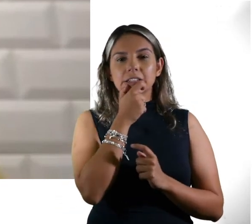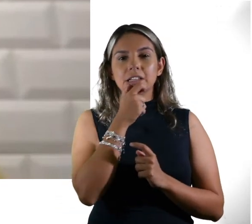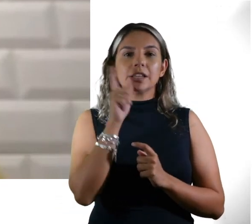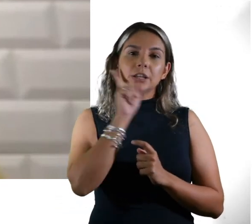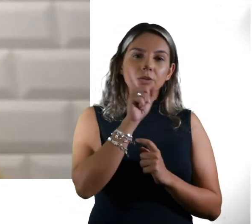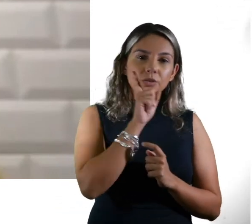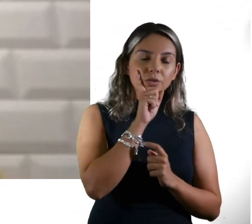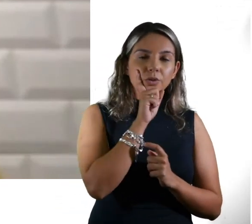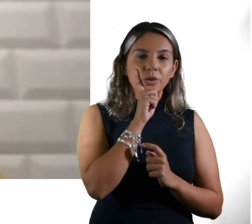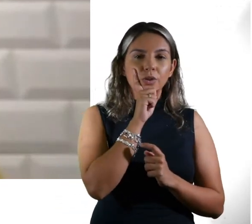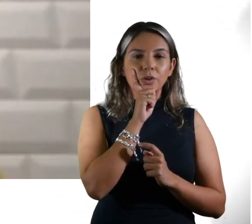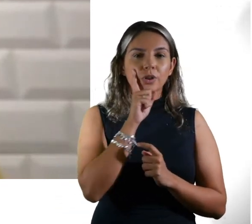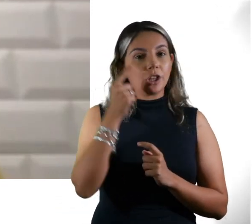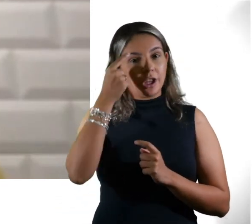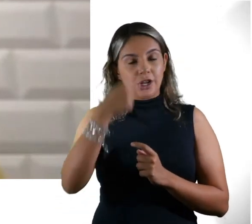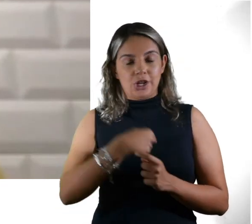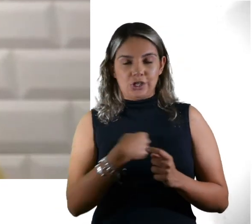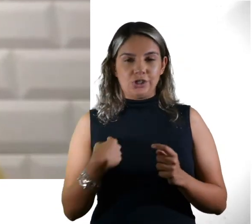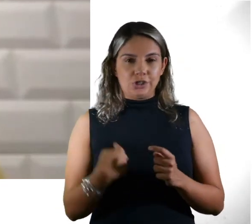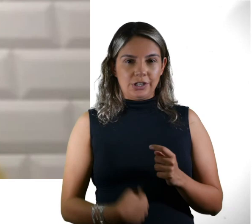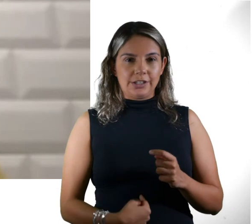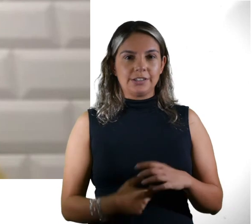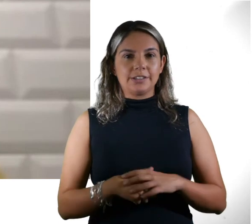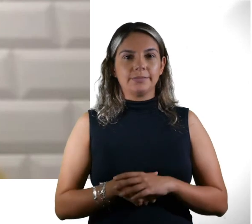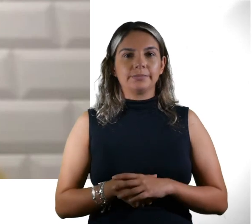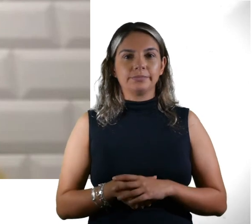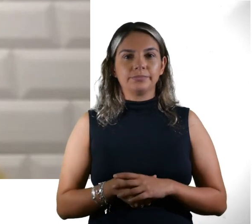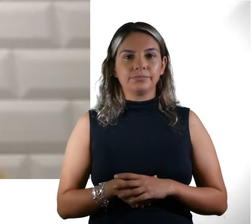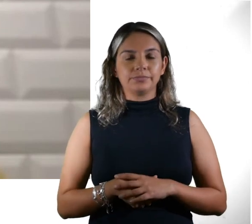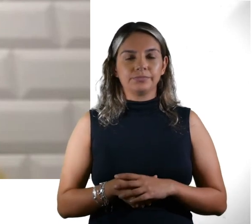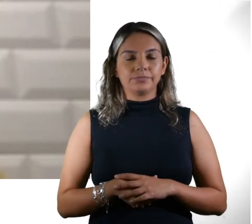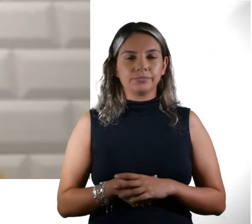no Reino Unido e nos Estados Unidos e o mercado chinês.